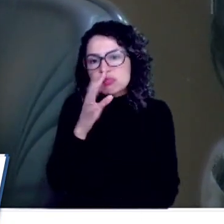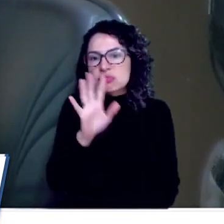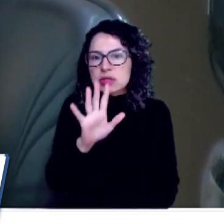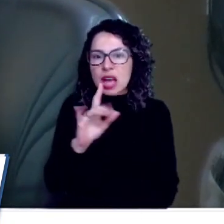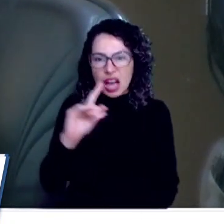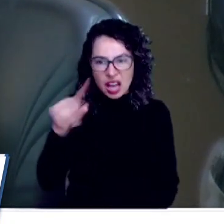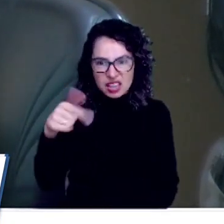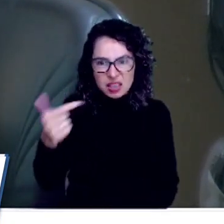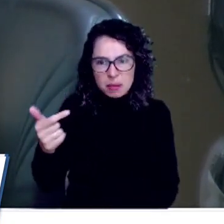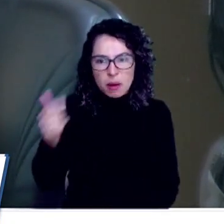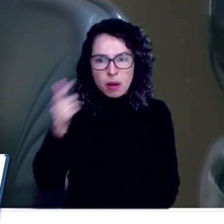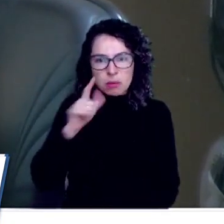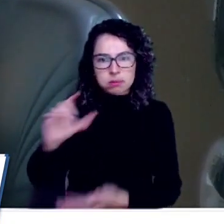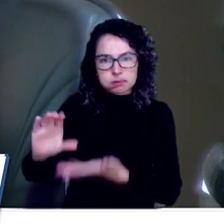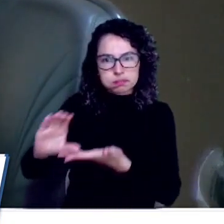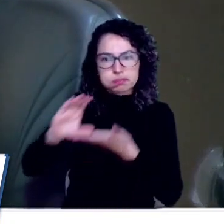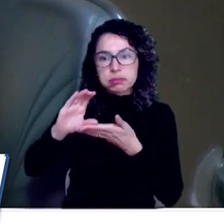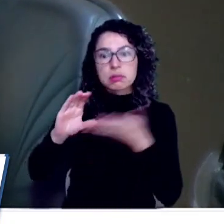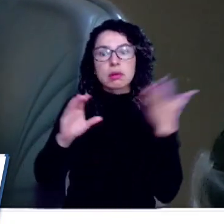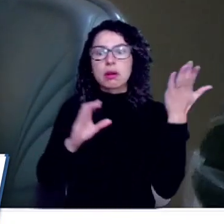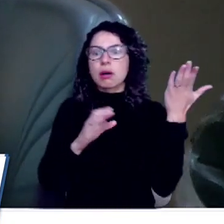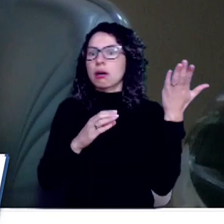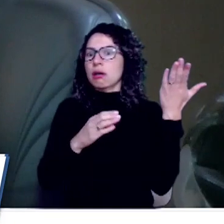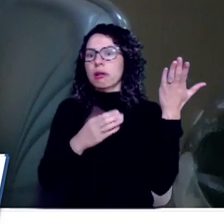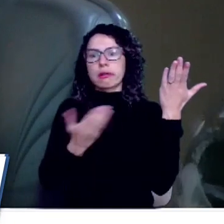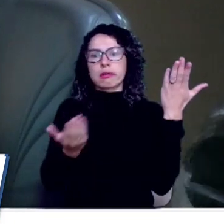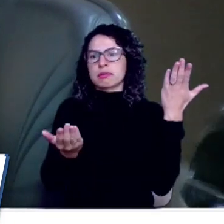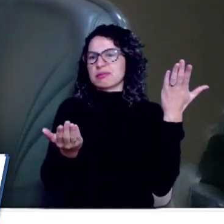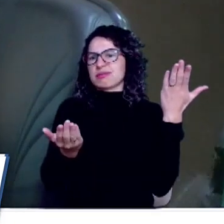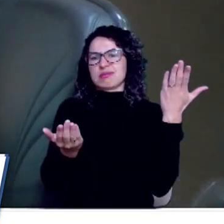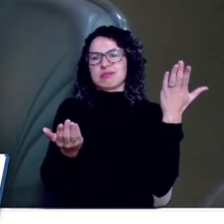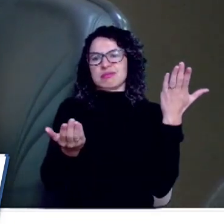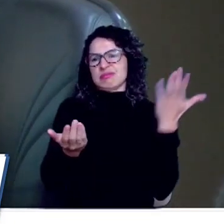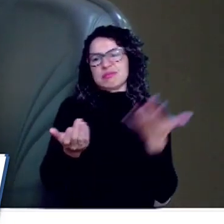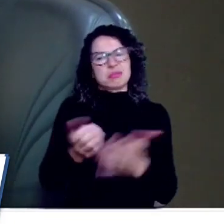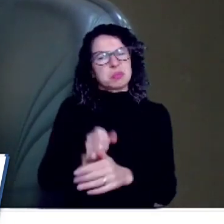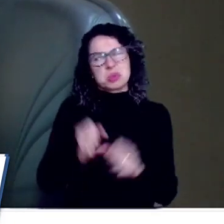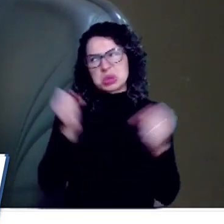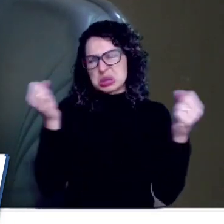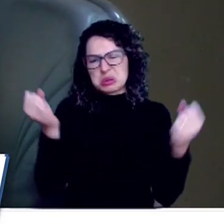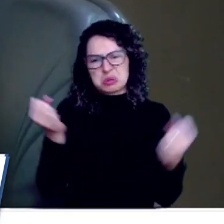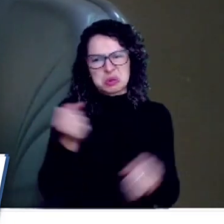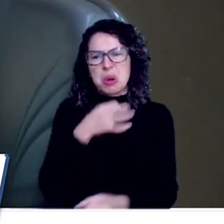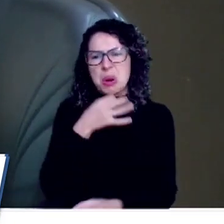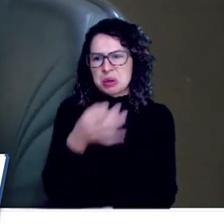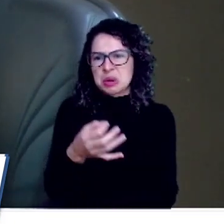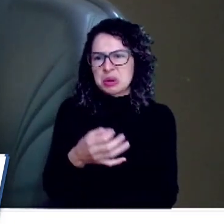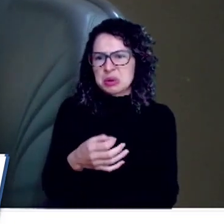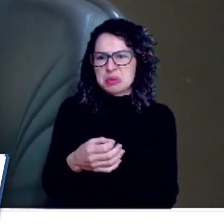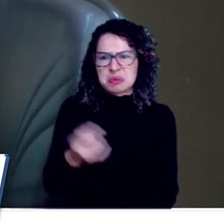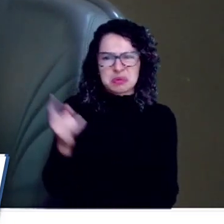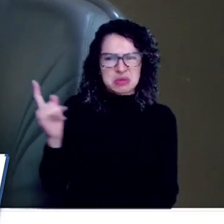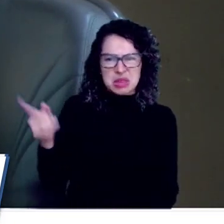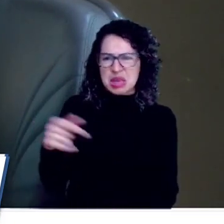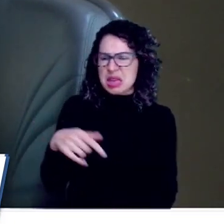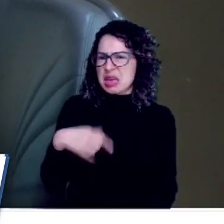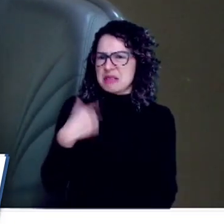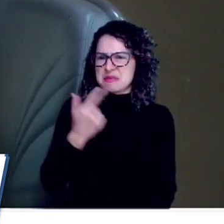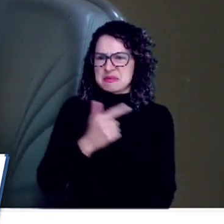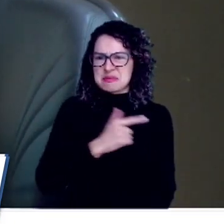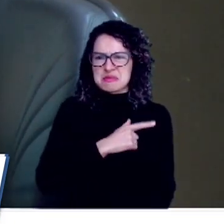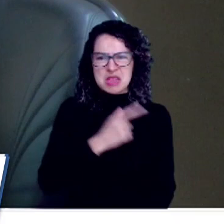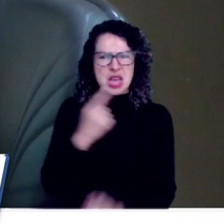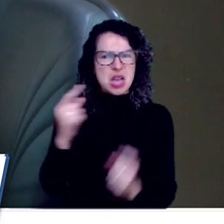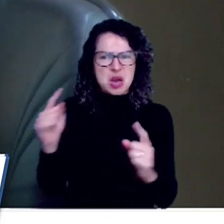os recursos, faz um troço desse. Não tem cabimento, né? Isso aí é um atentado contra o